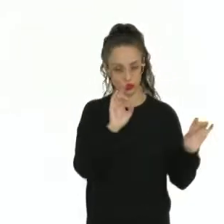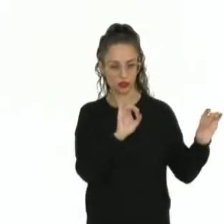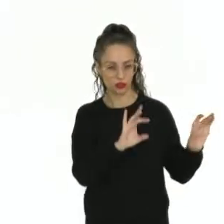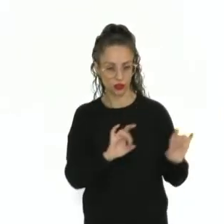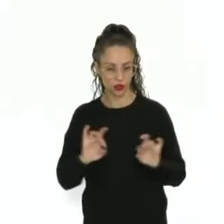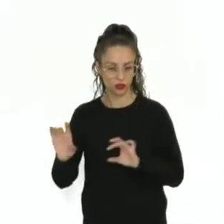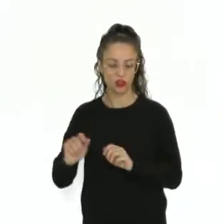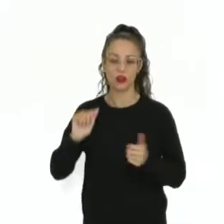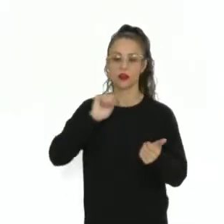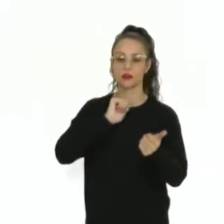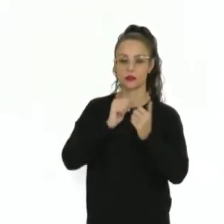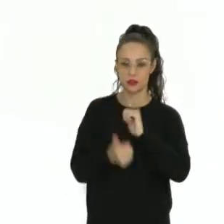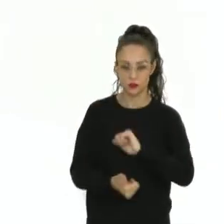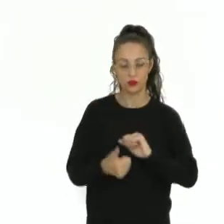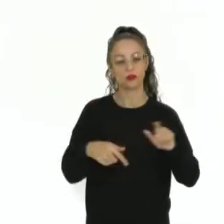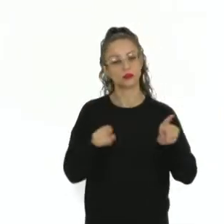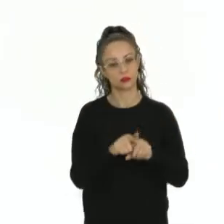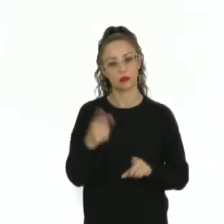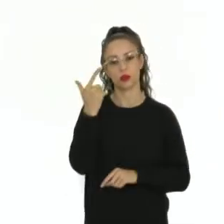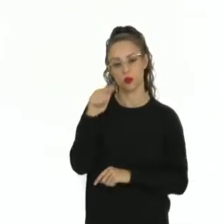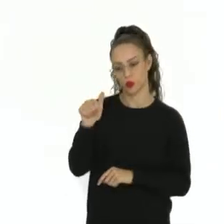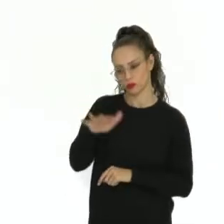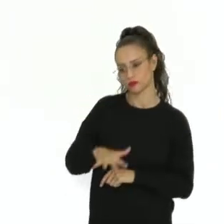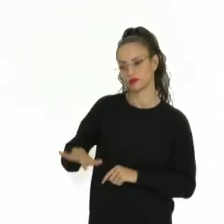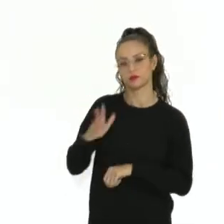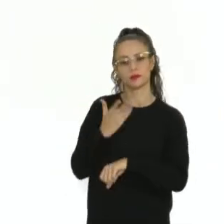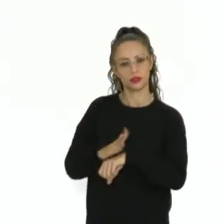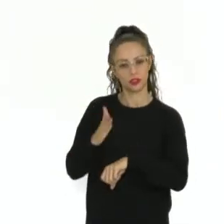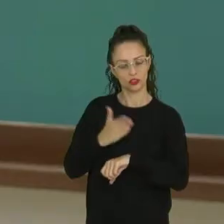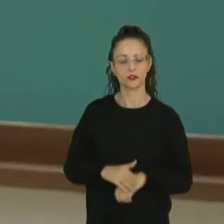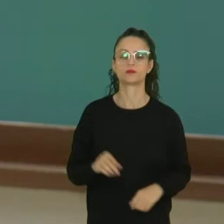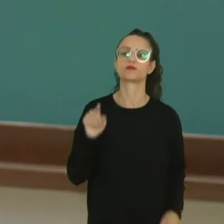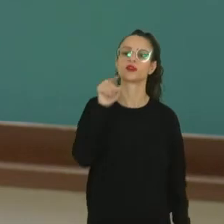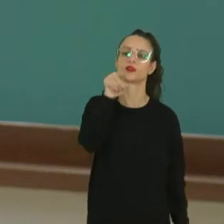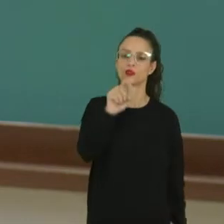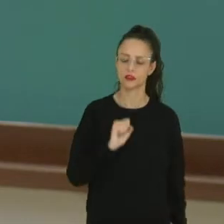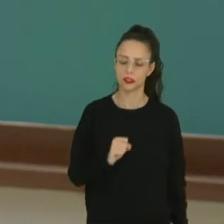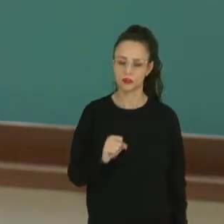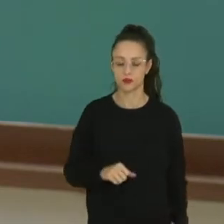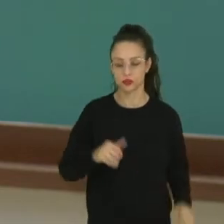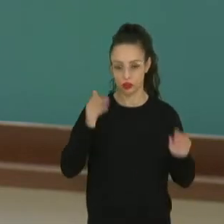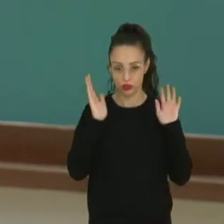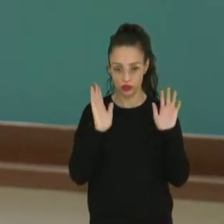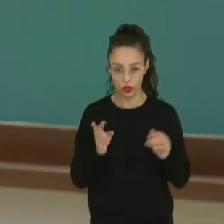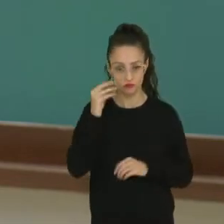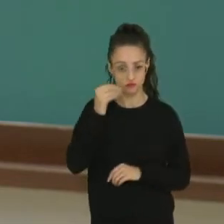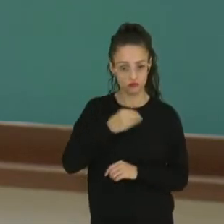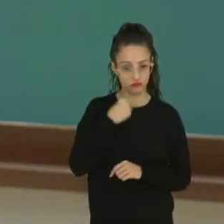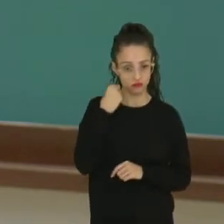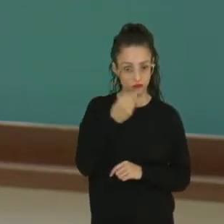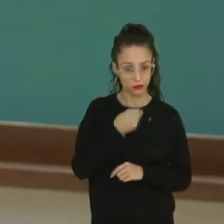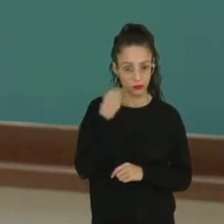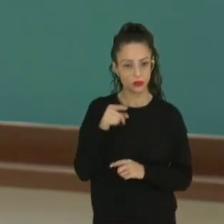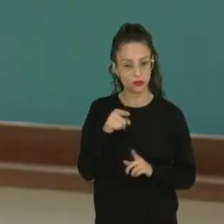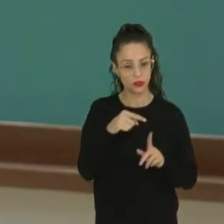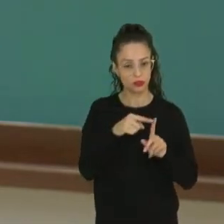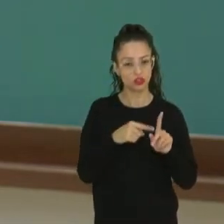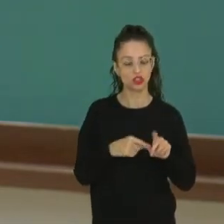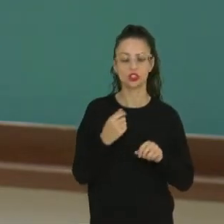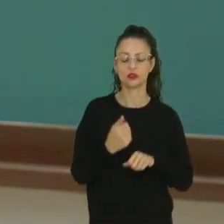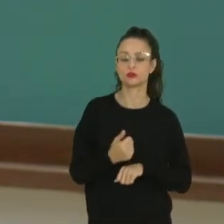no esporte, como em outras práticas. E você, já teve experiências desse tipo